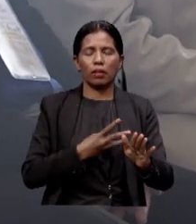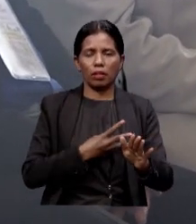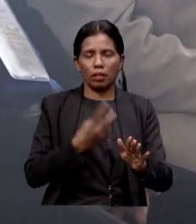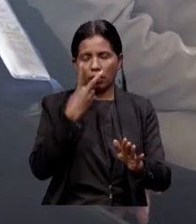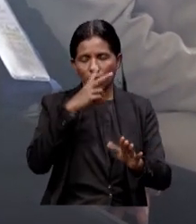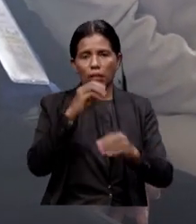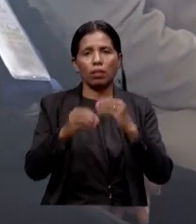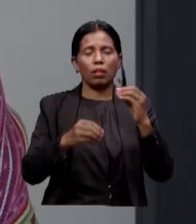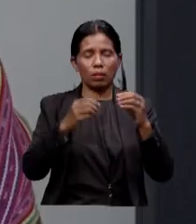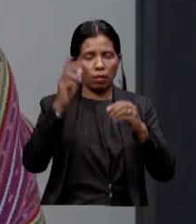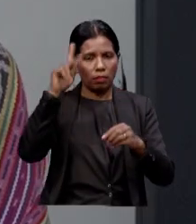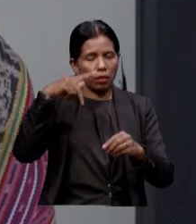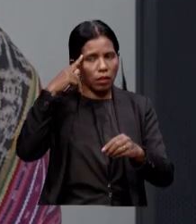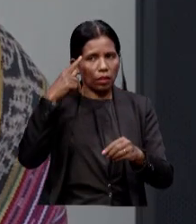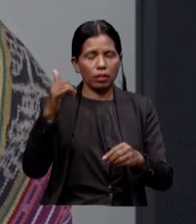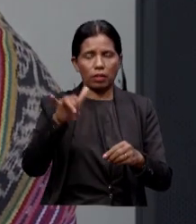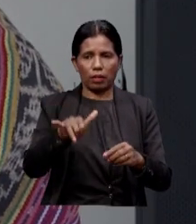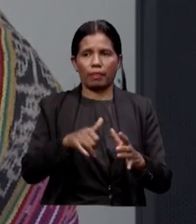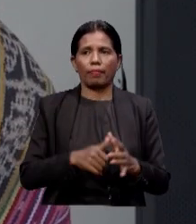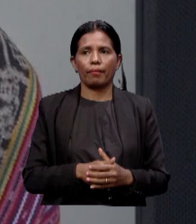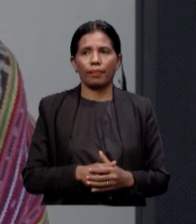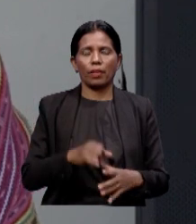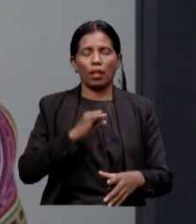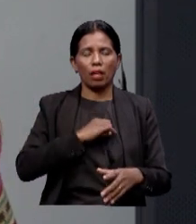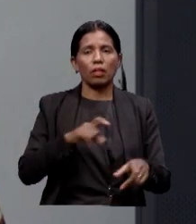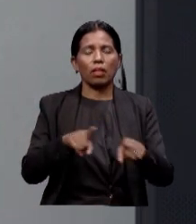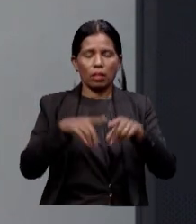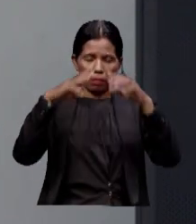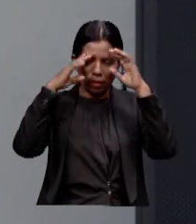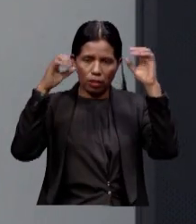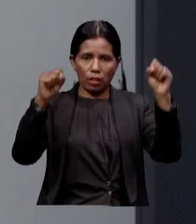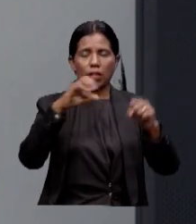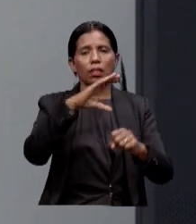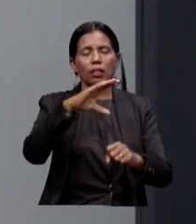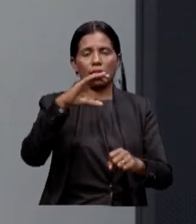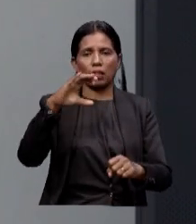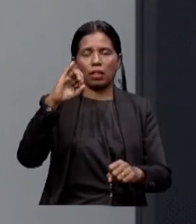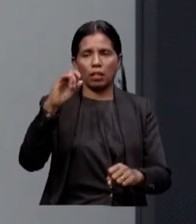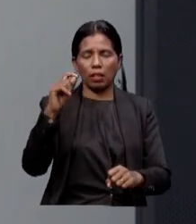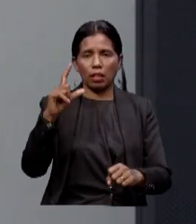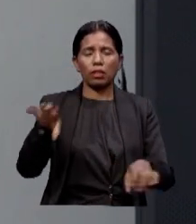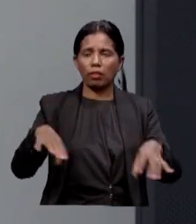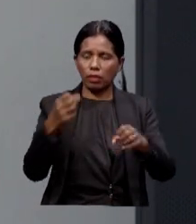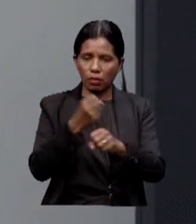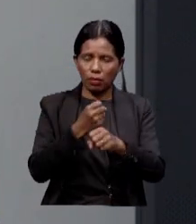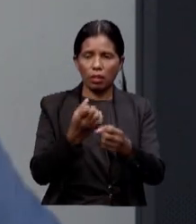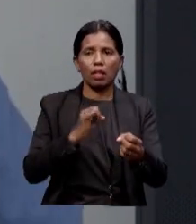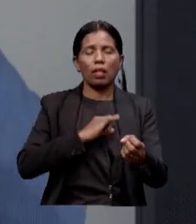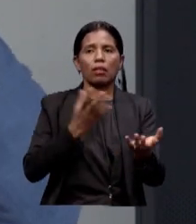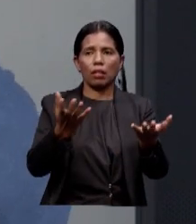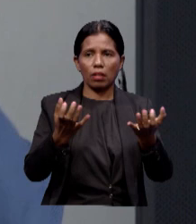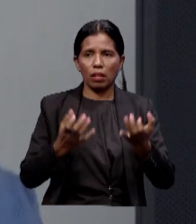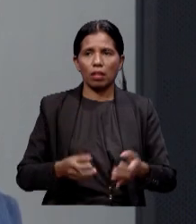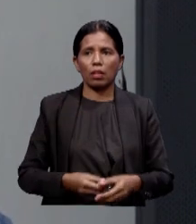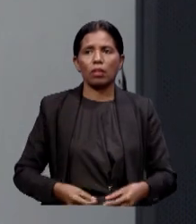se hau ane sa presiden di kamar komisi dus timor leste be ta fiero sumaro se dus kongreso isforso bot agora okara halo ne atu